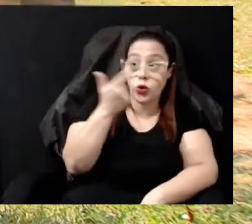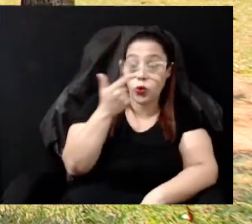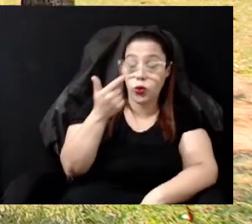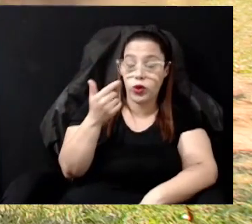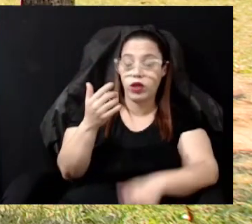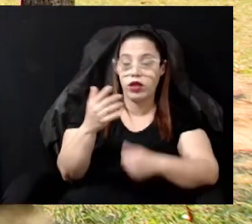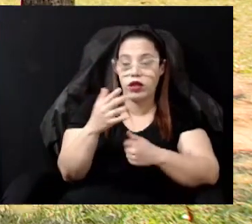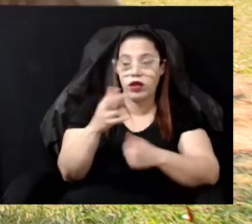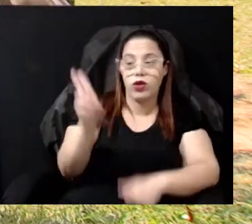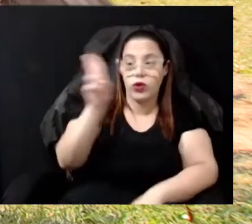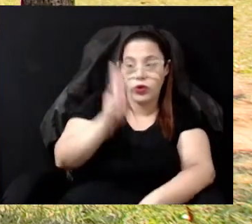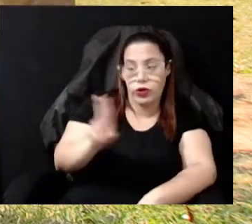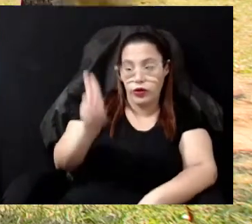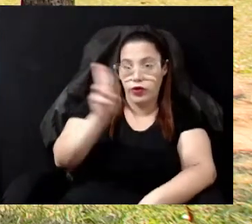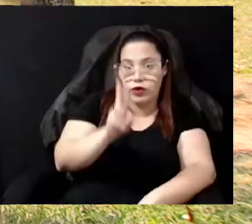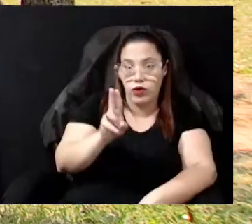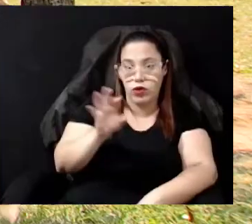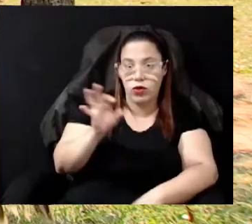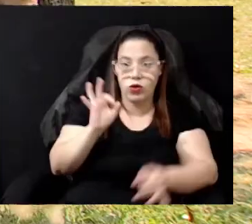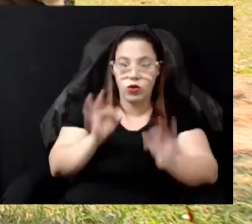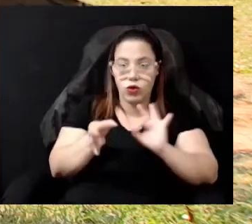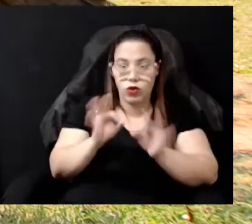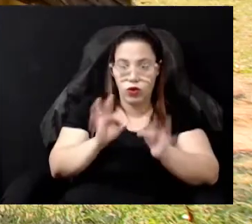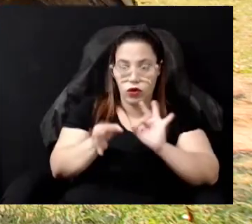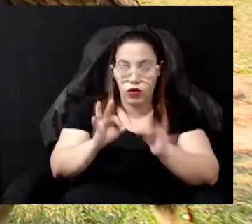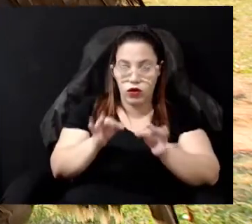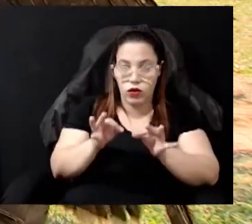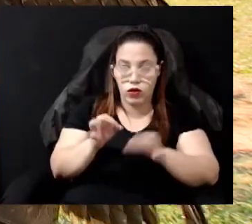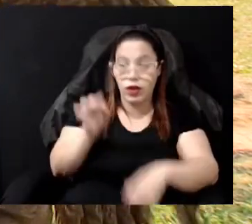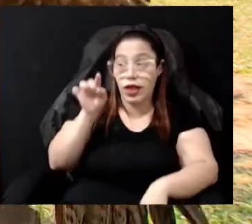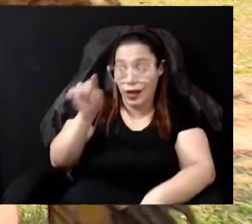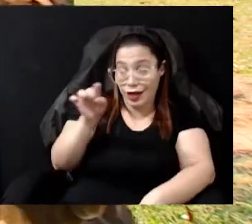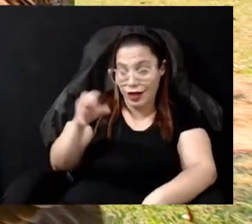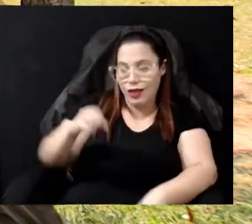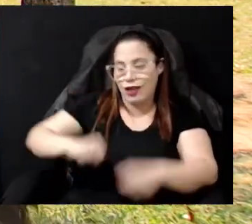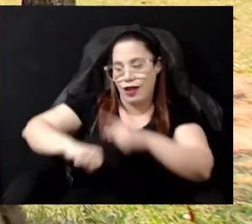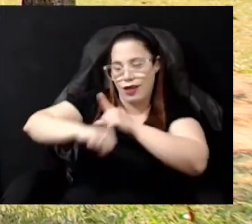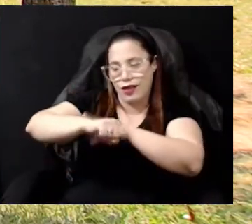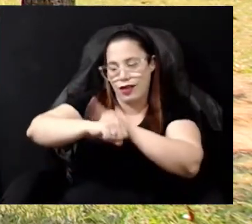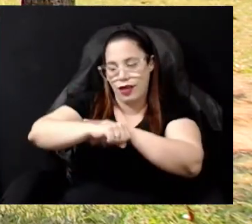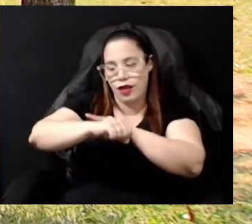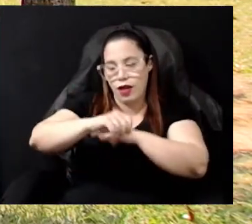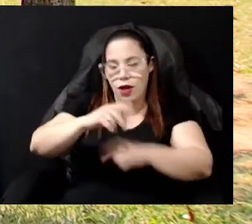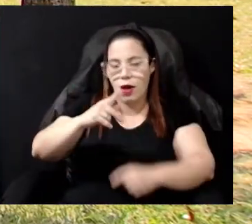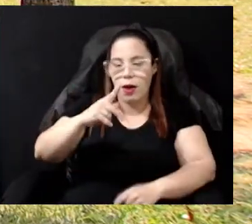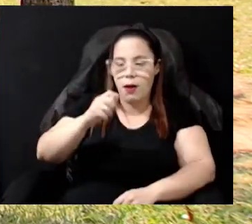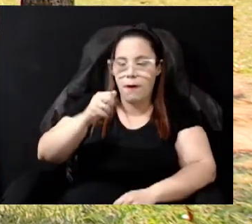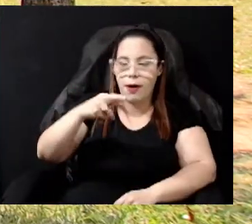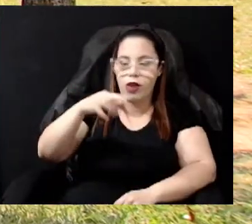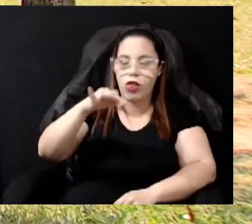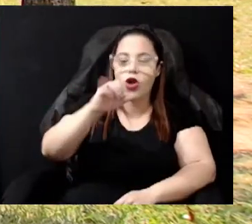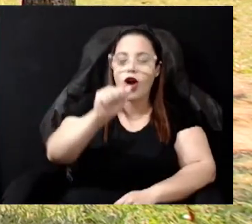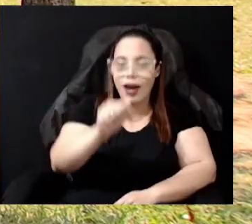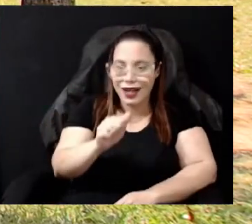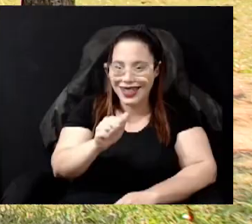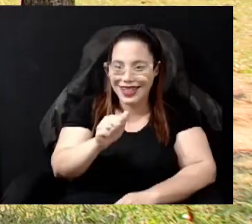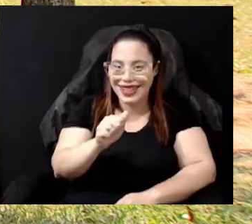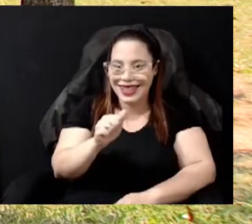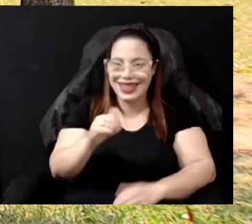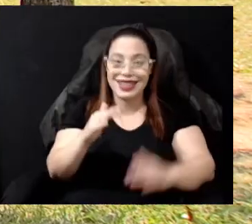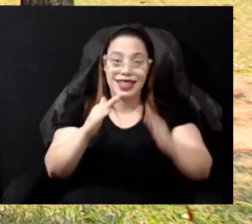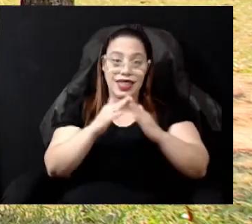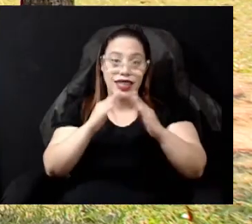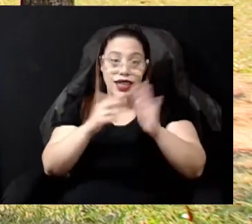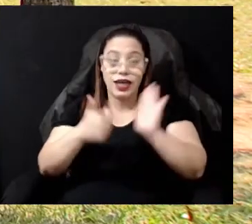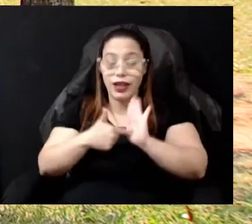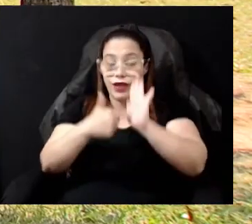controle. Uma delas é essa aí, que você está segurando, é a Pandora. Queria que você falasse um pouquinho dela para o pessoal de casa, apresentasse um pouquinho ela para a